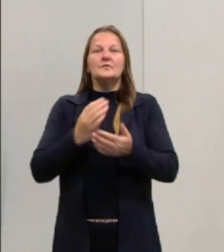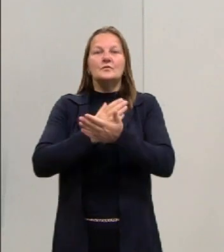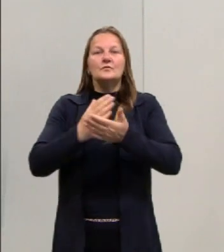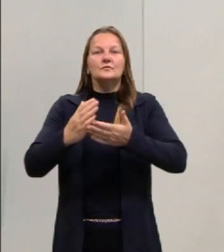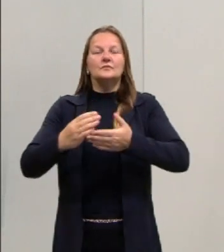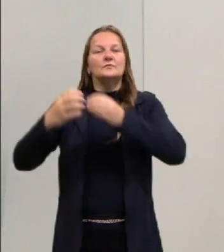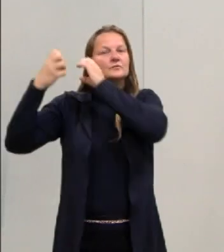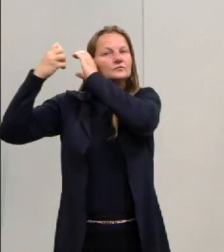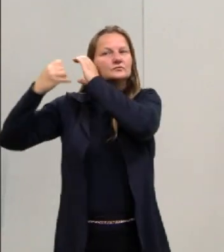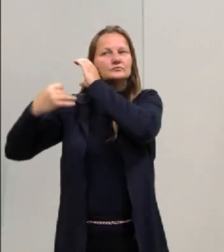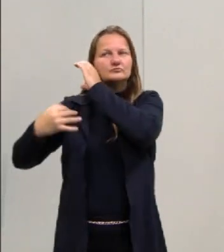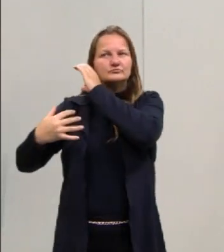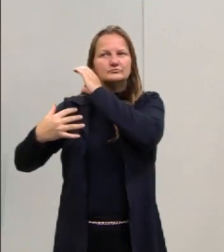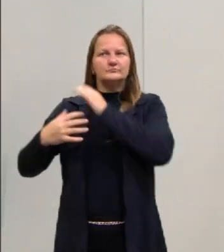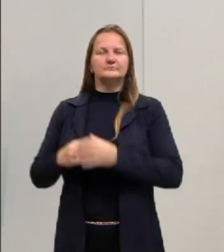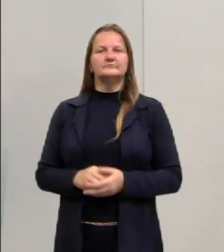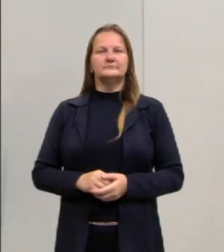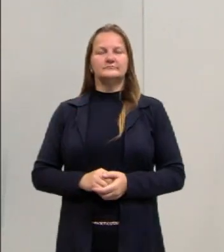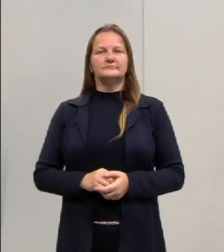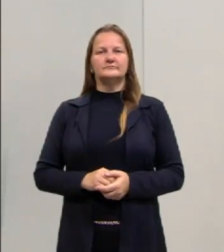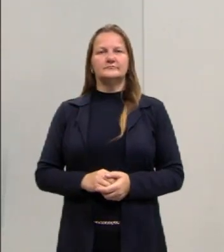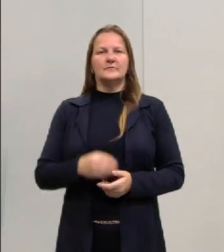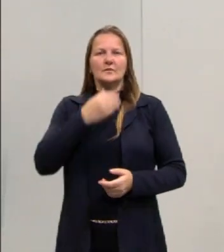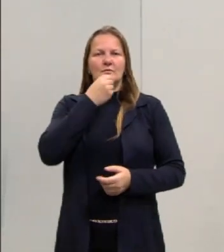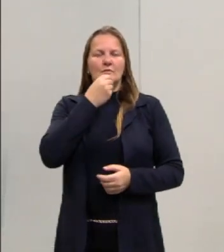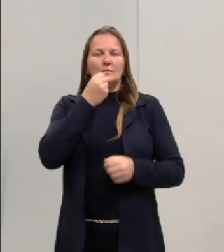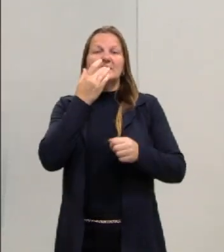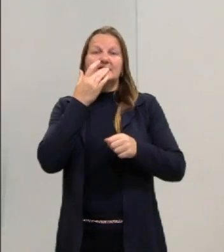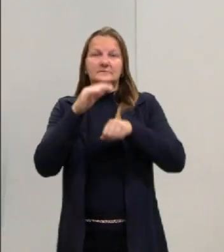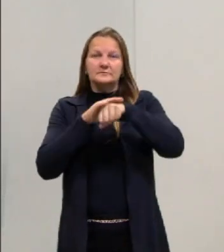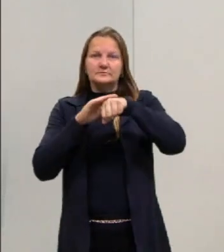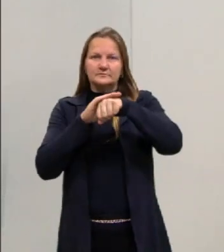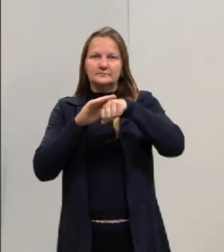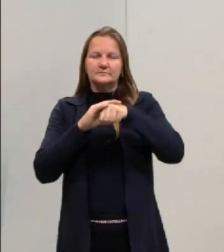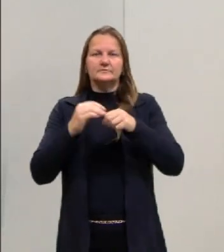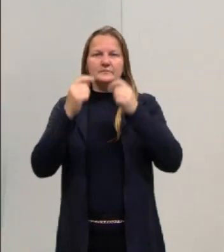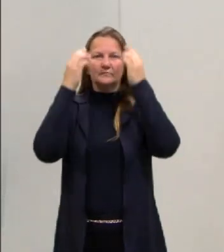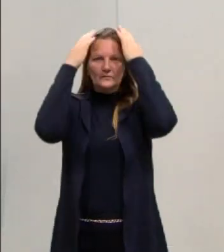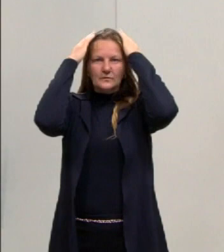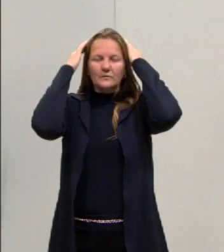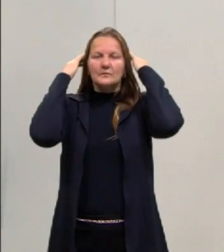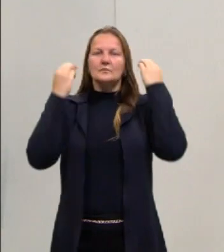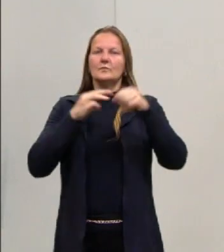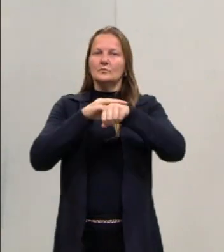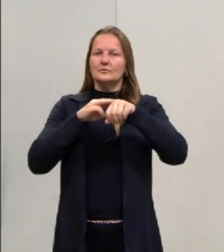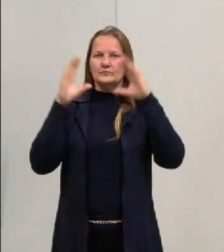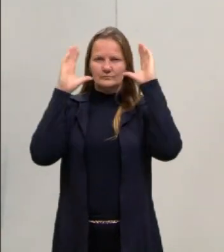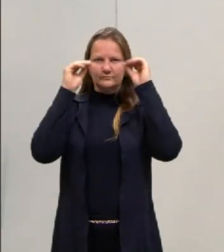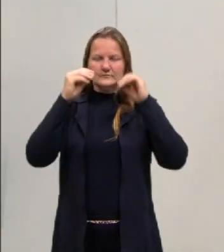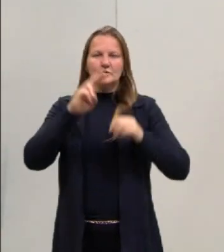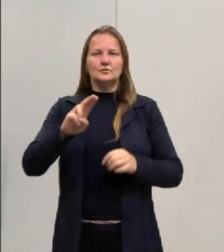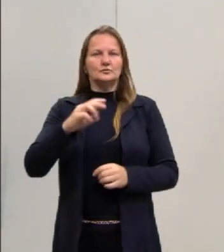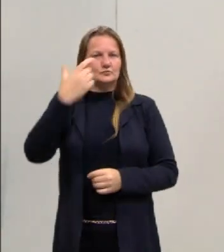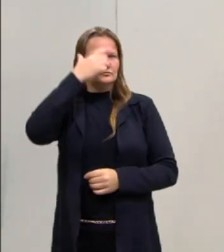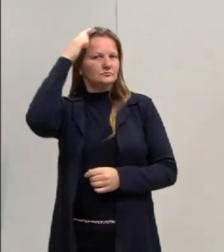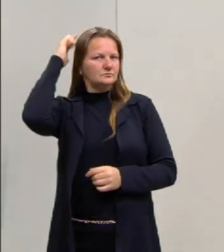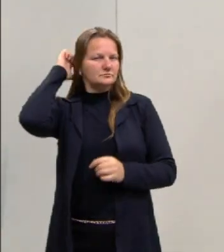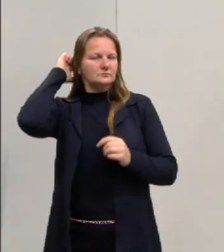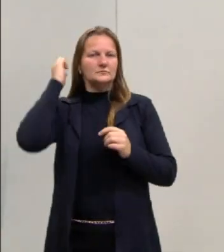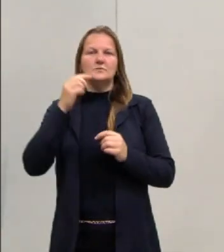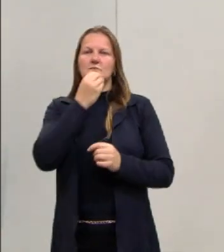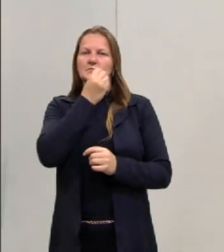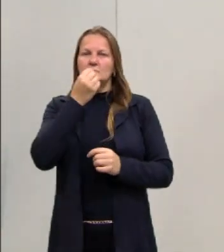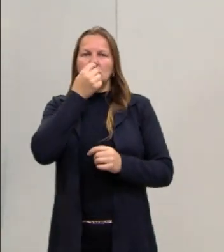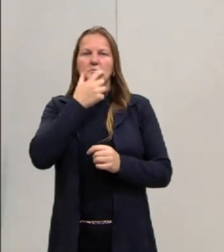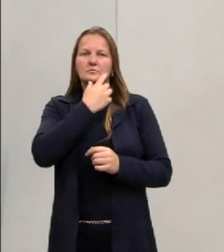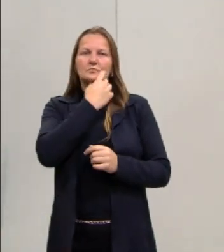então fazendo a minha áudio descrição Eu sou um homem branco tenho cabelo castanho escuro uso ele curto tem uma barba